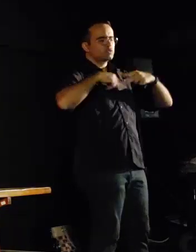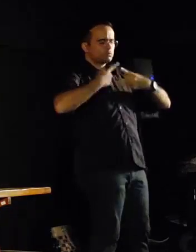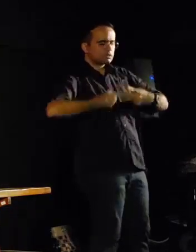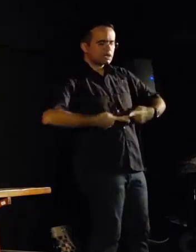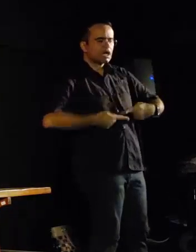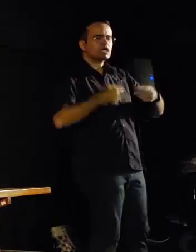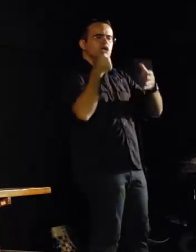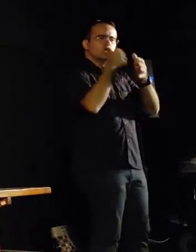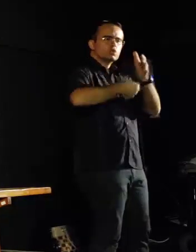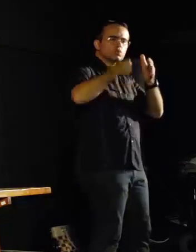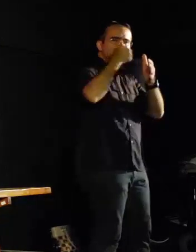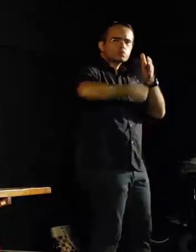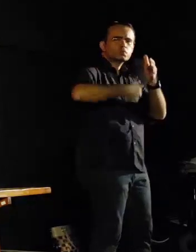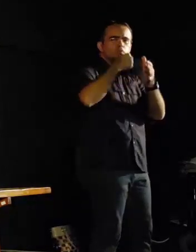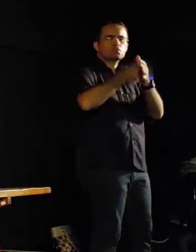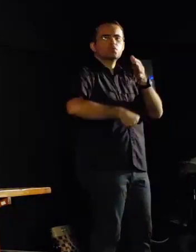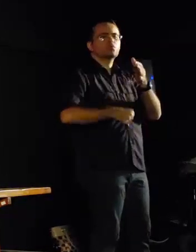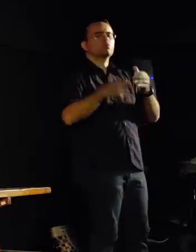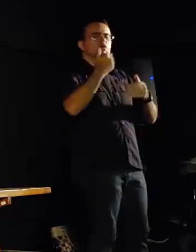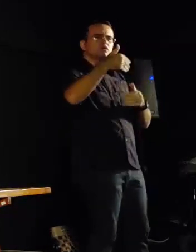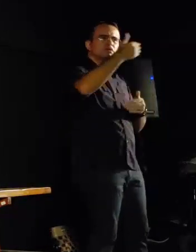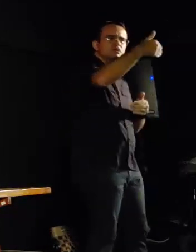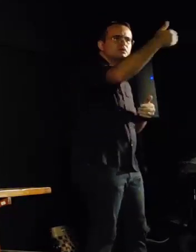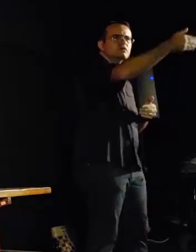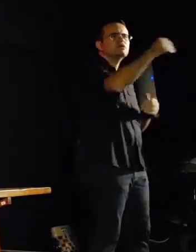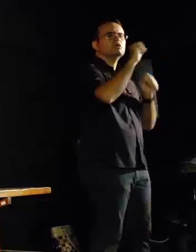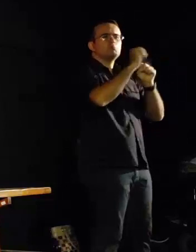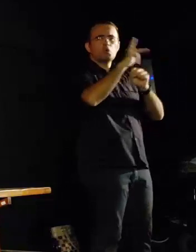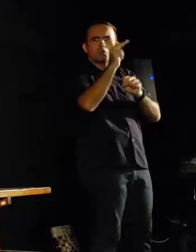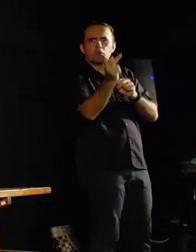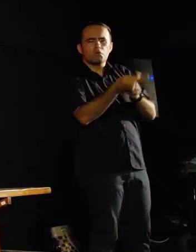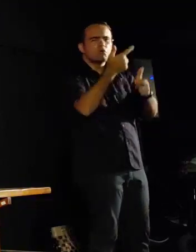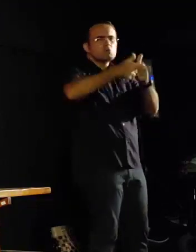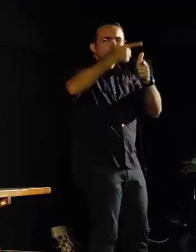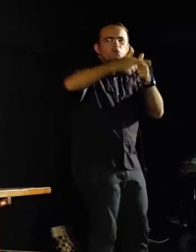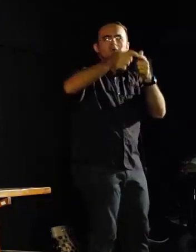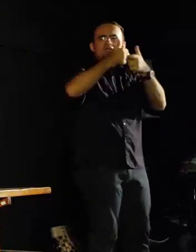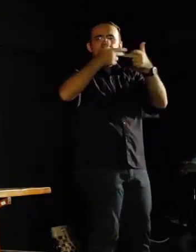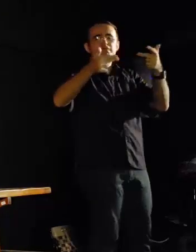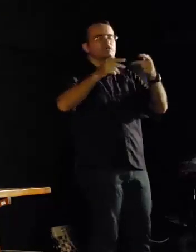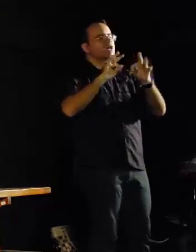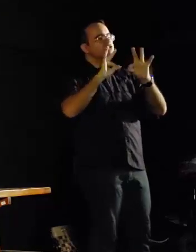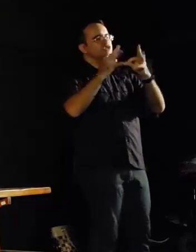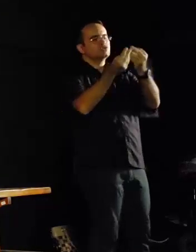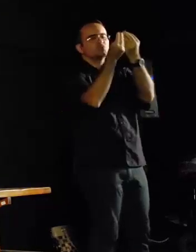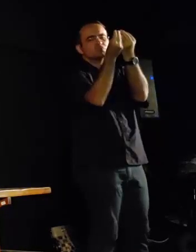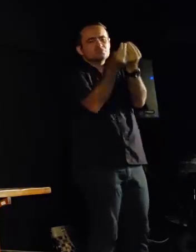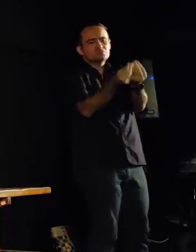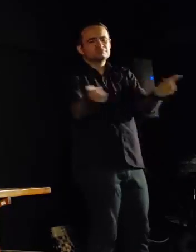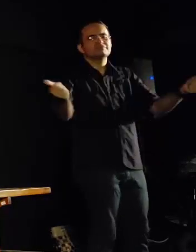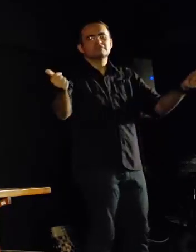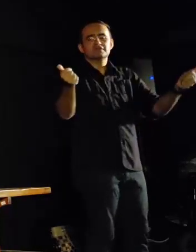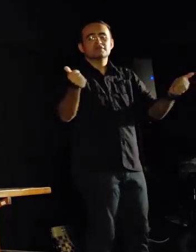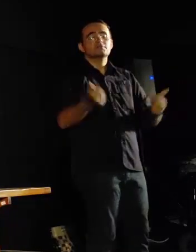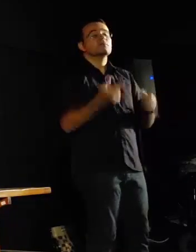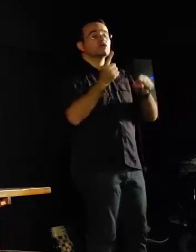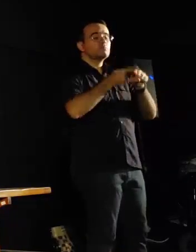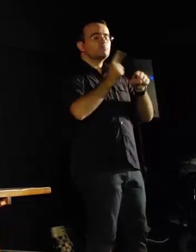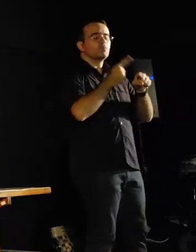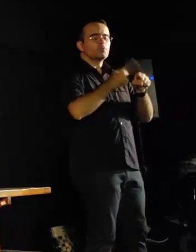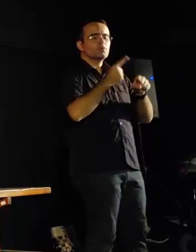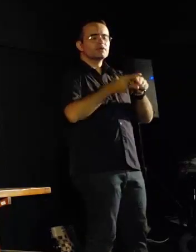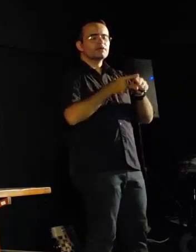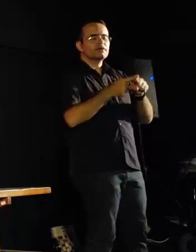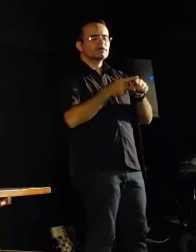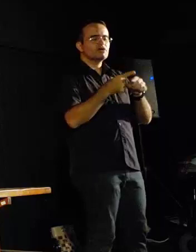pela realização de uma humanidade por vir, aí tudo desaba. Porque, de fato, você percebe, a mensagem